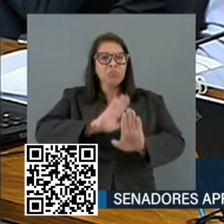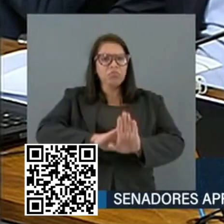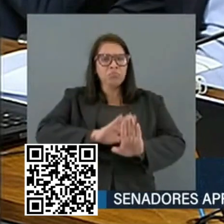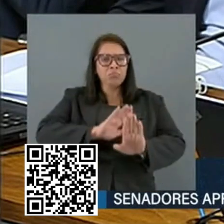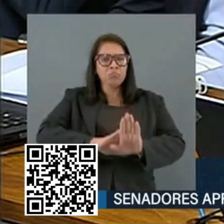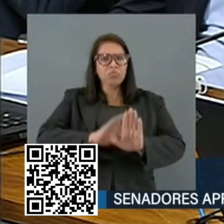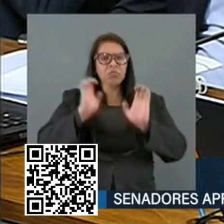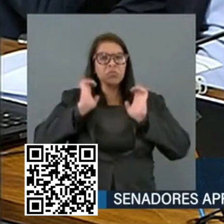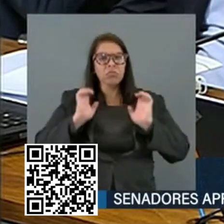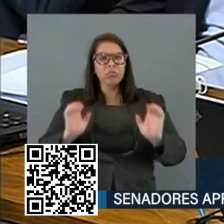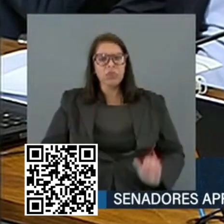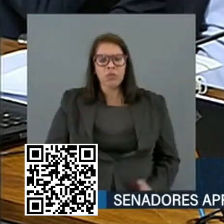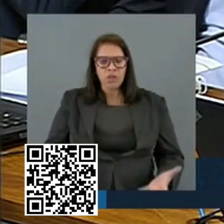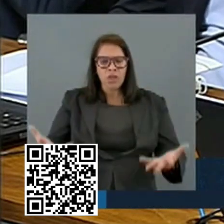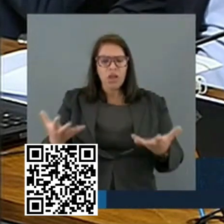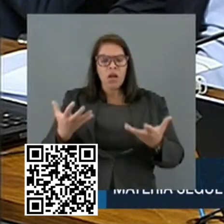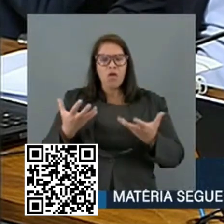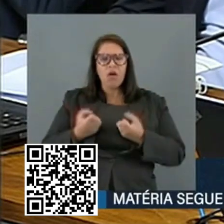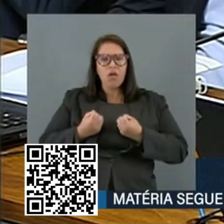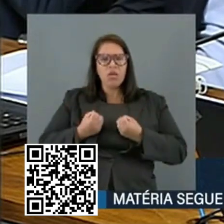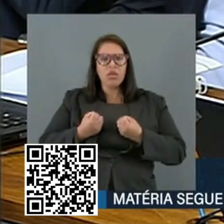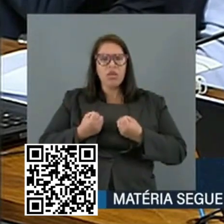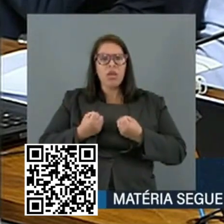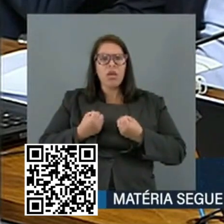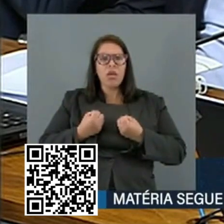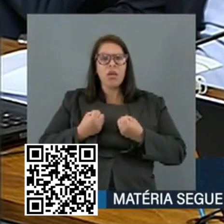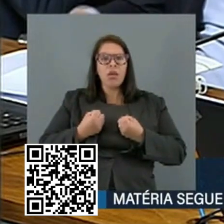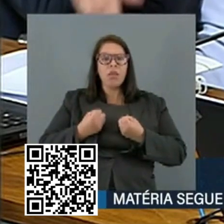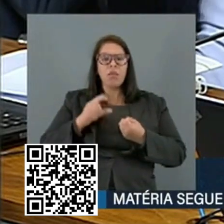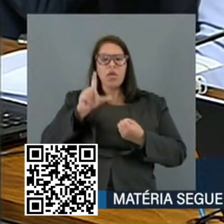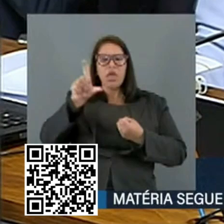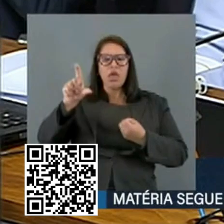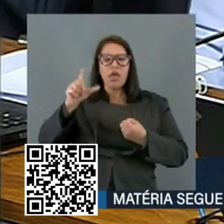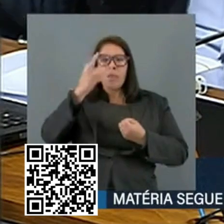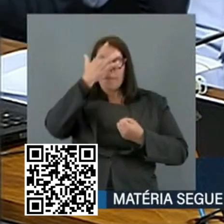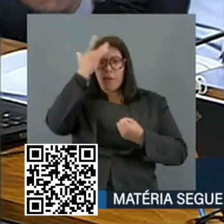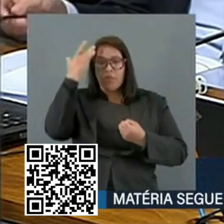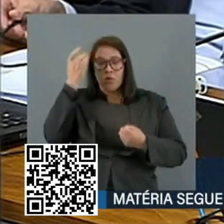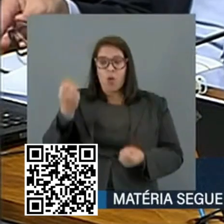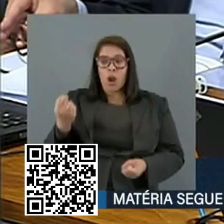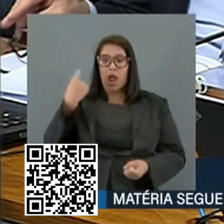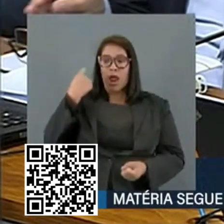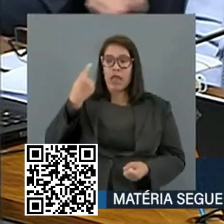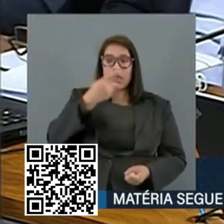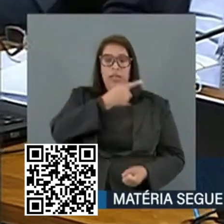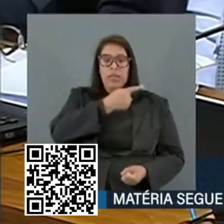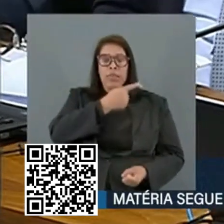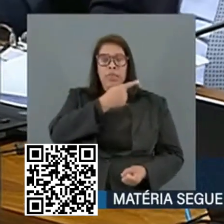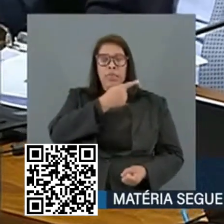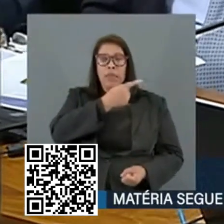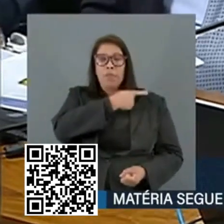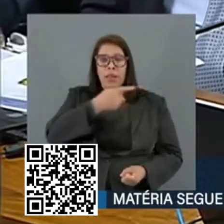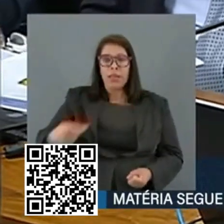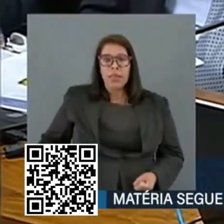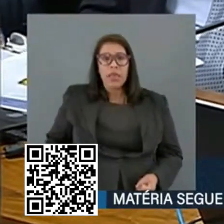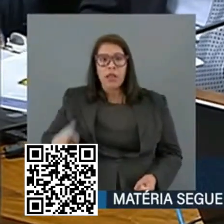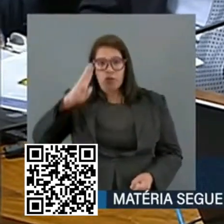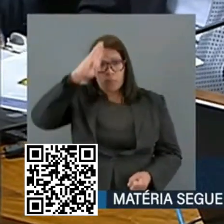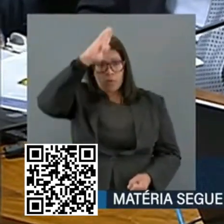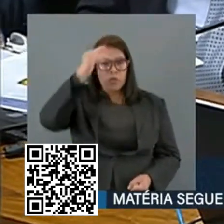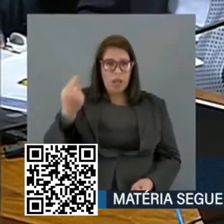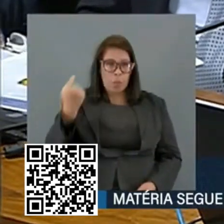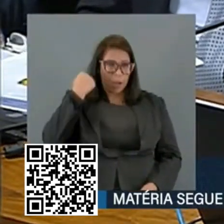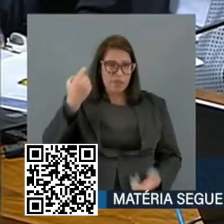não recebi pessoalmente os indicados do ex-presidente Jair Bolsonaro, mesmo